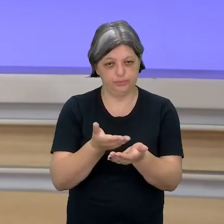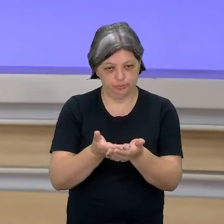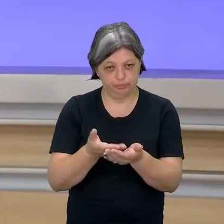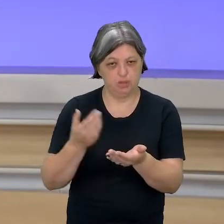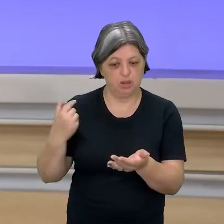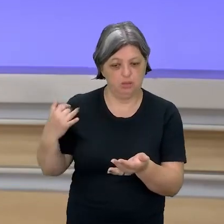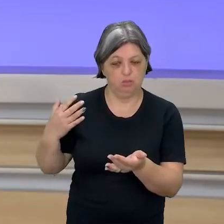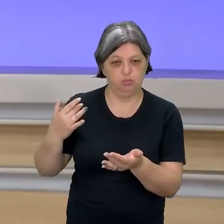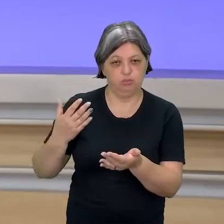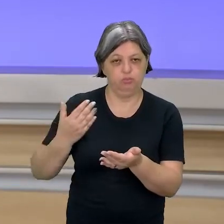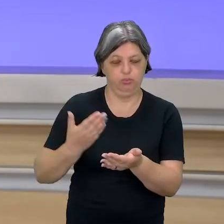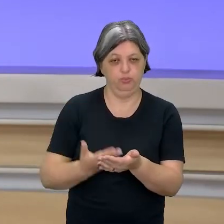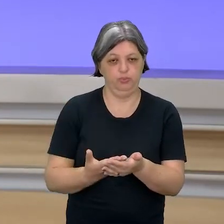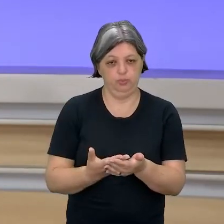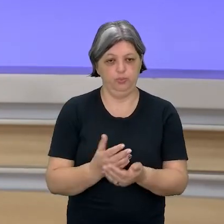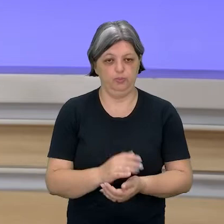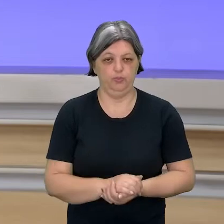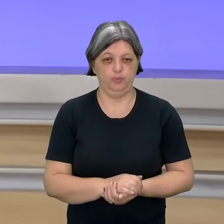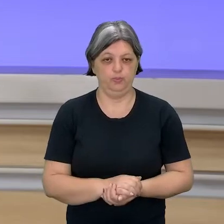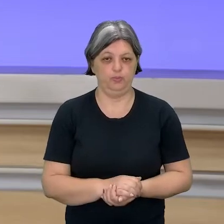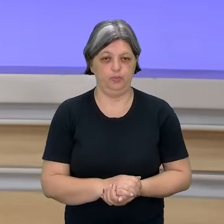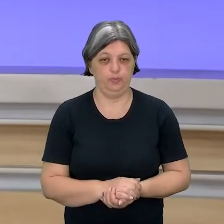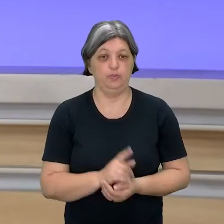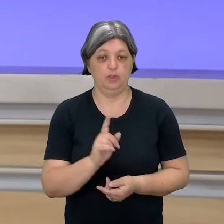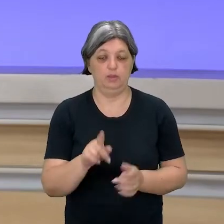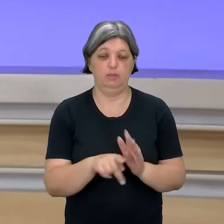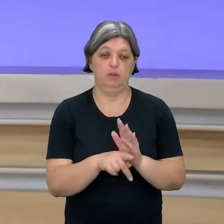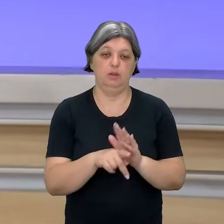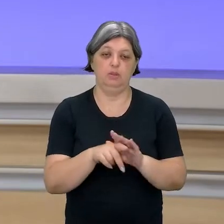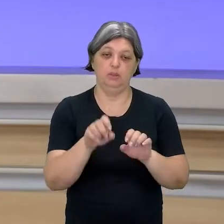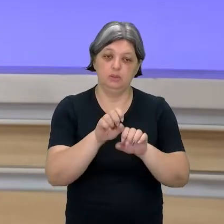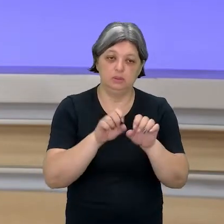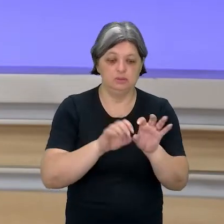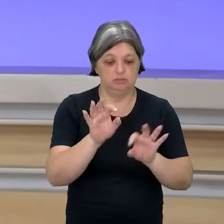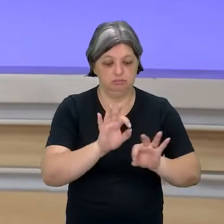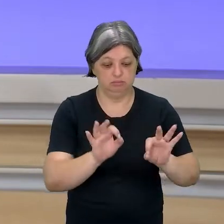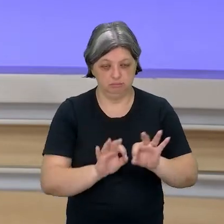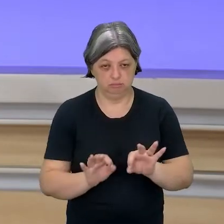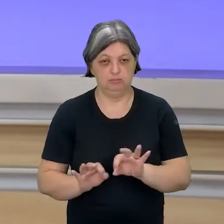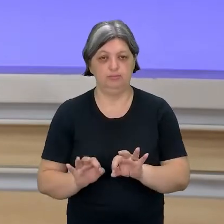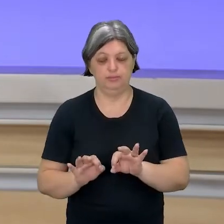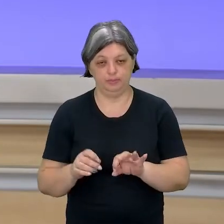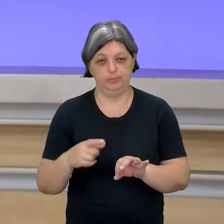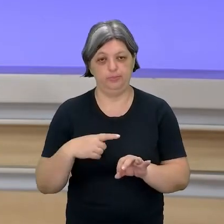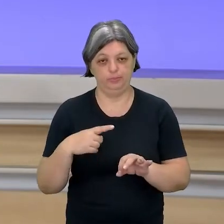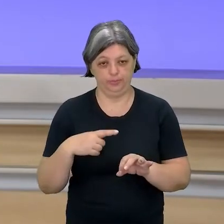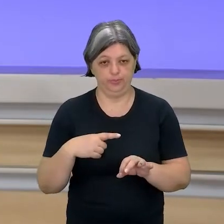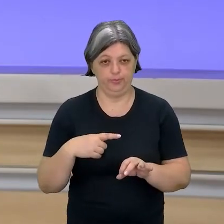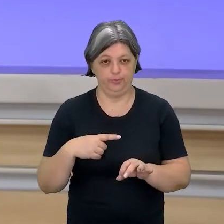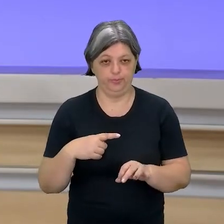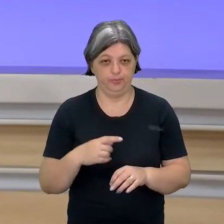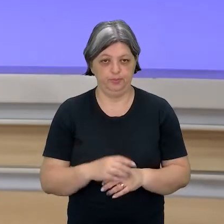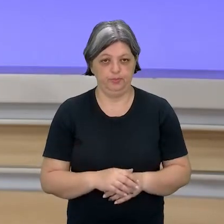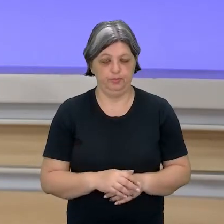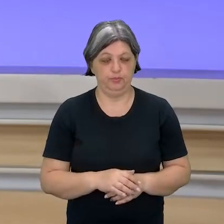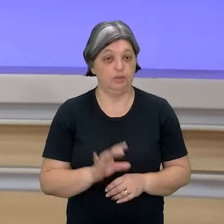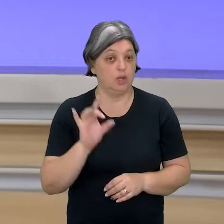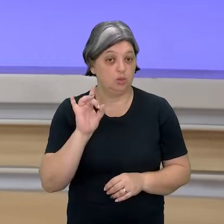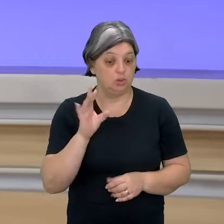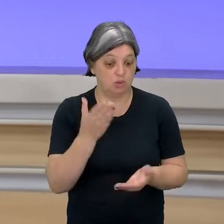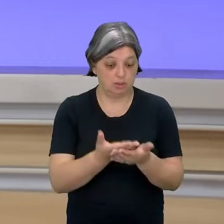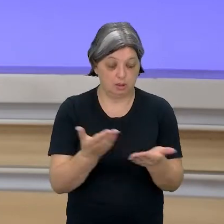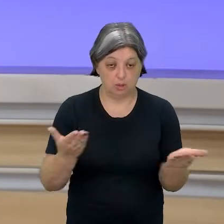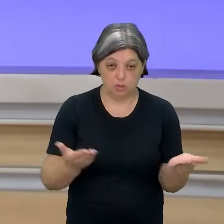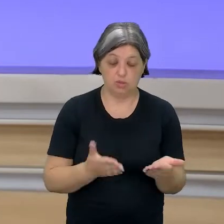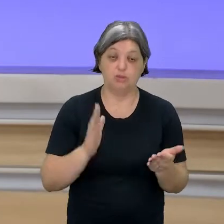aulas, né? Então, para vocês, esses são os eixos estruturantes que estão presentes, né, não só nessa aula de